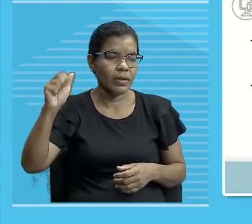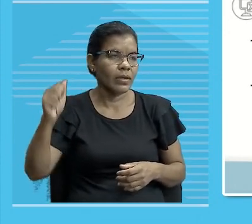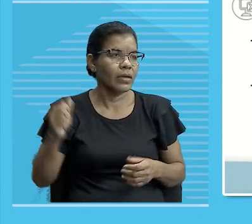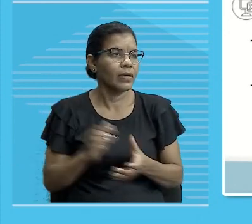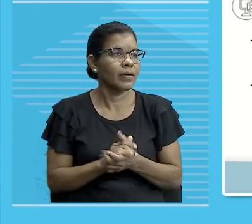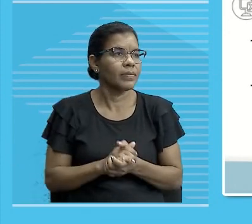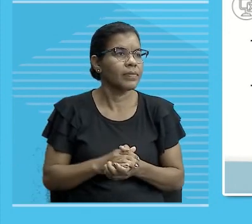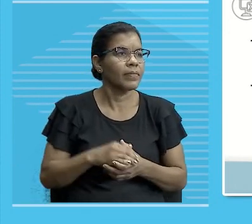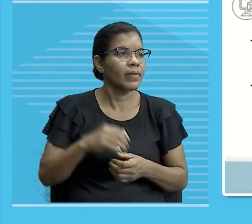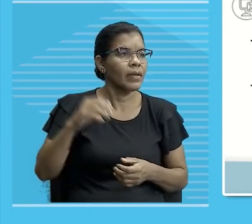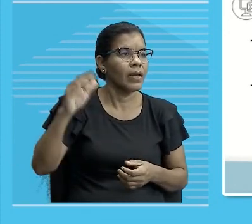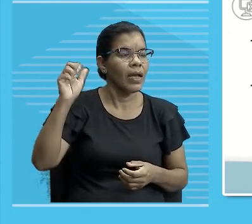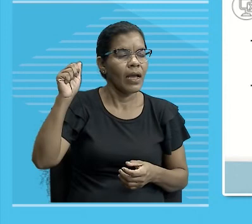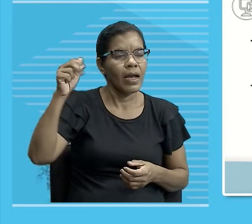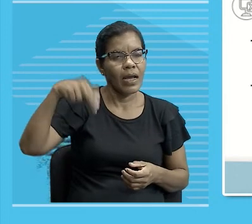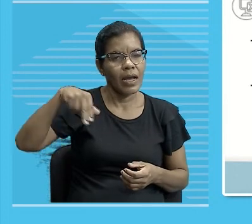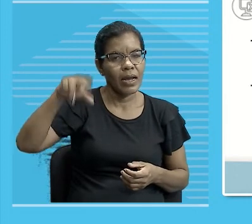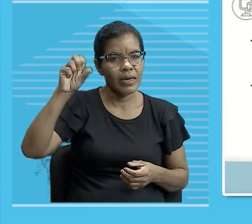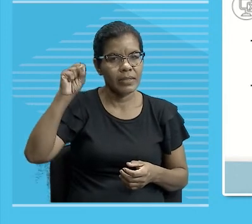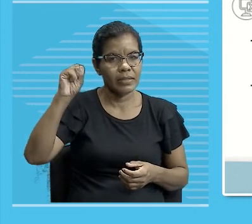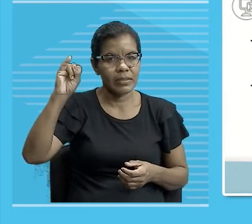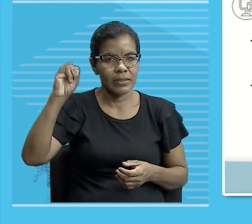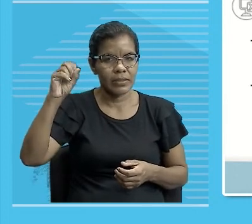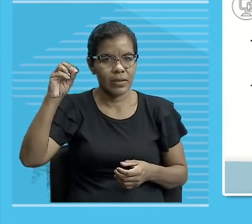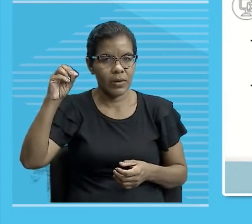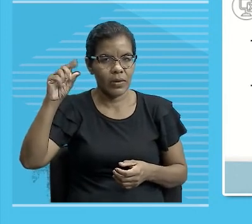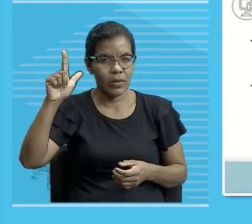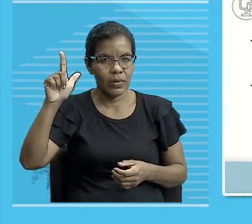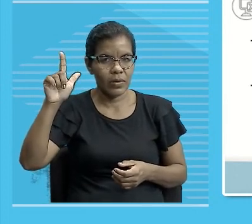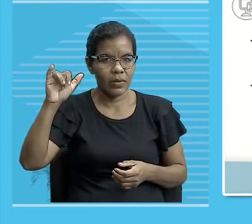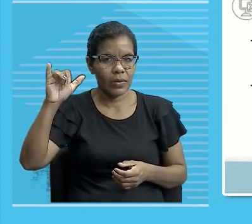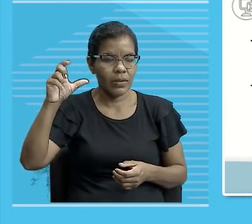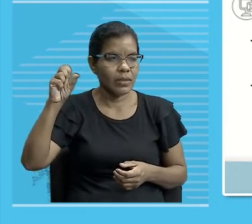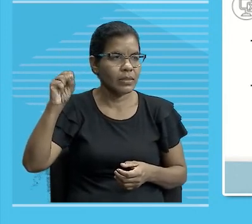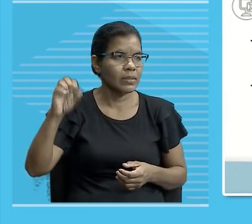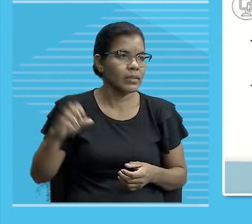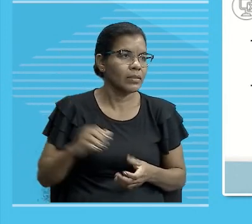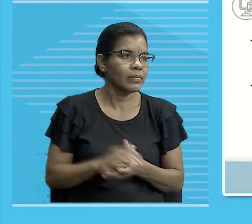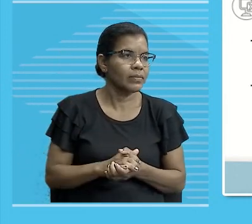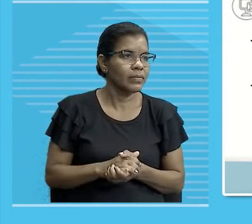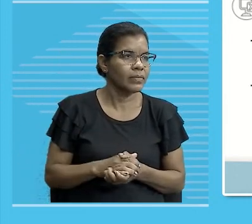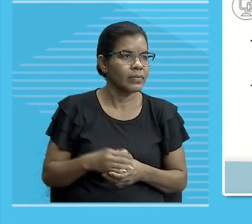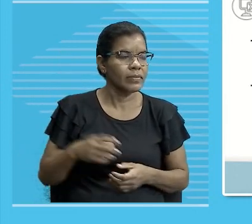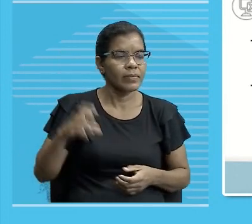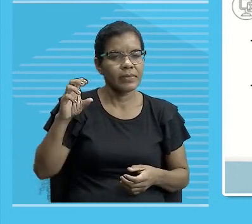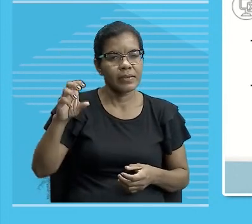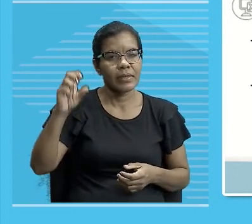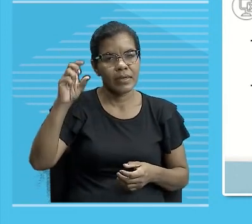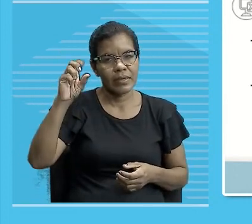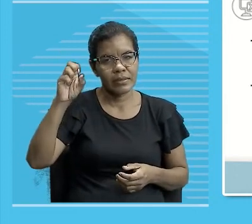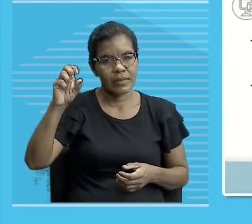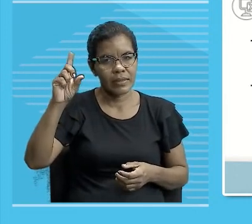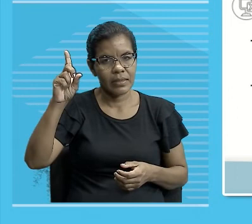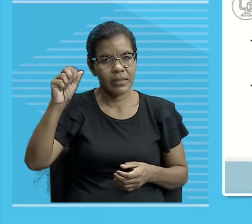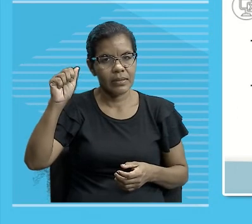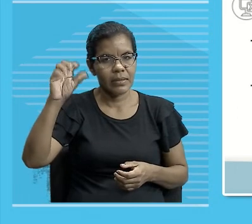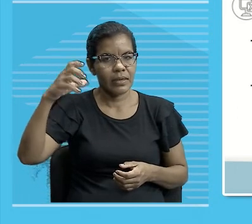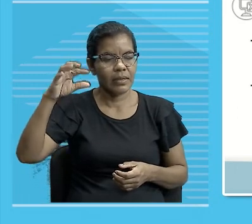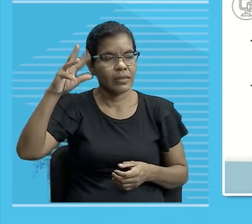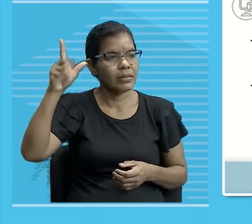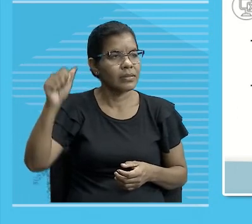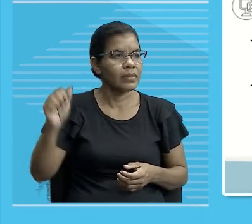ansio de ansiedade. Então é a quebra da ansiedade. Sedação, relaxamento muscular. O indivíduo